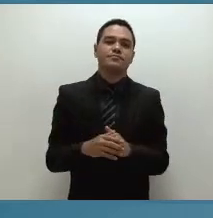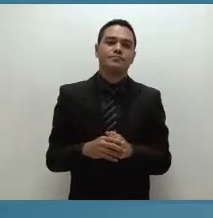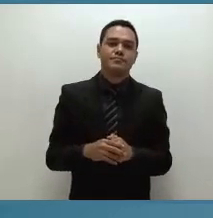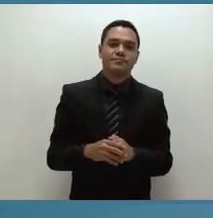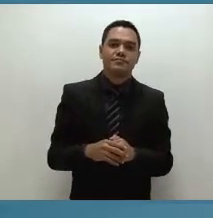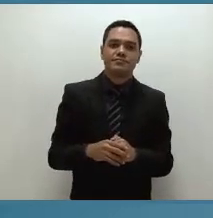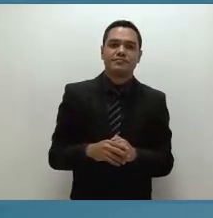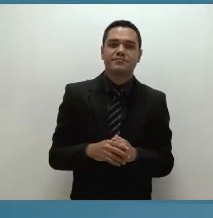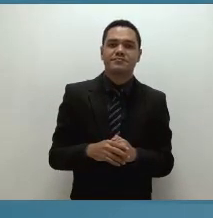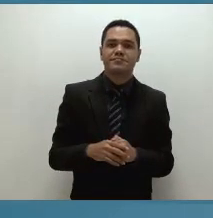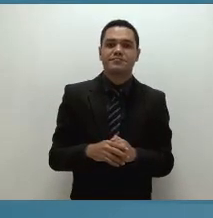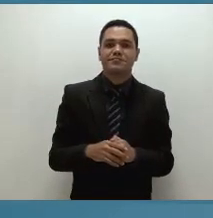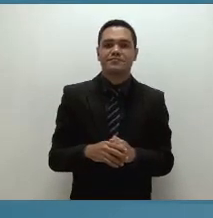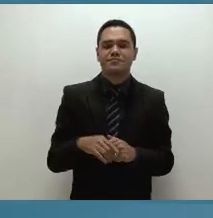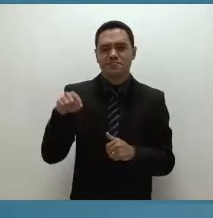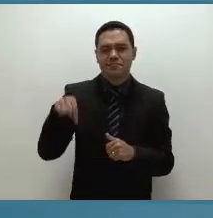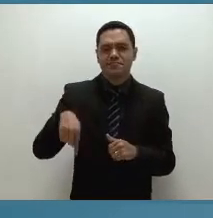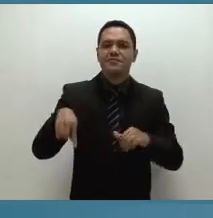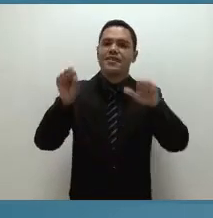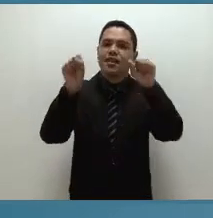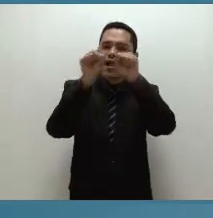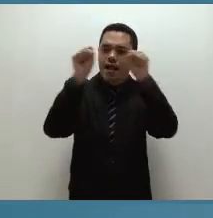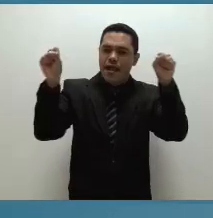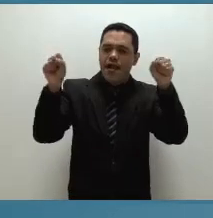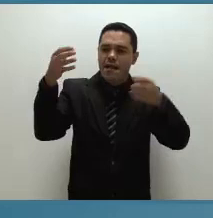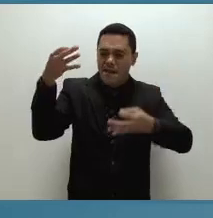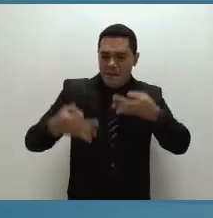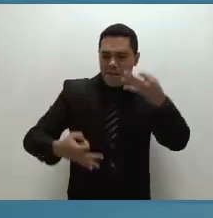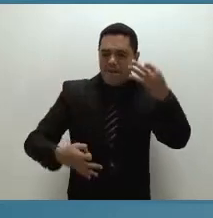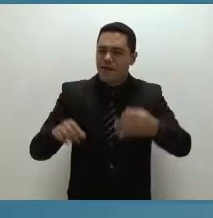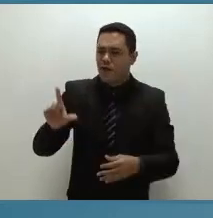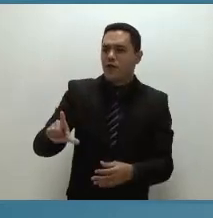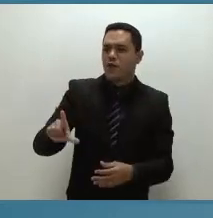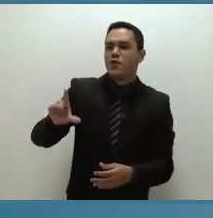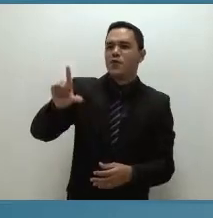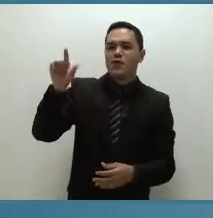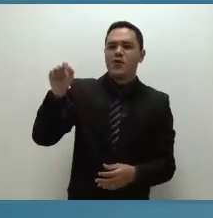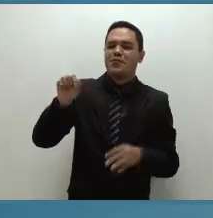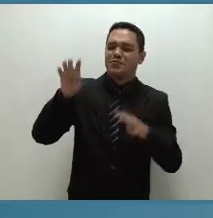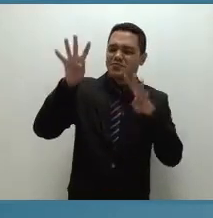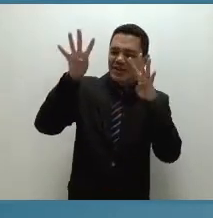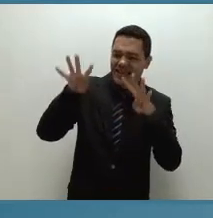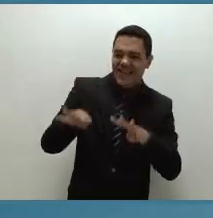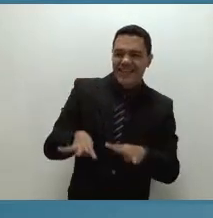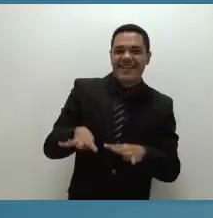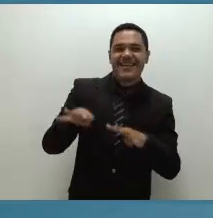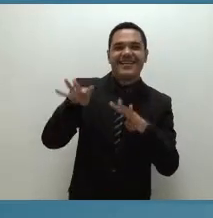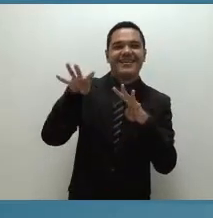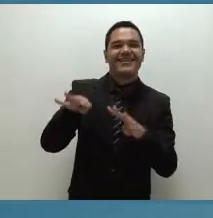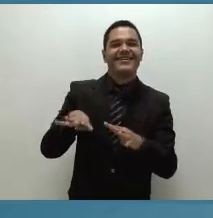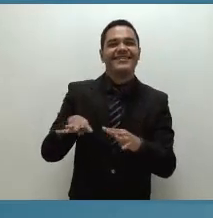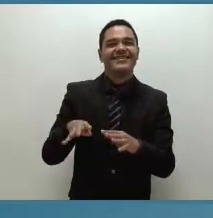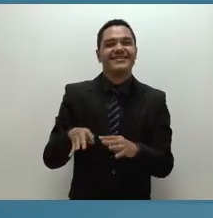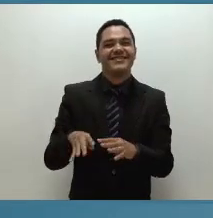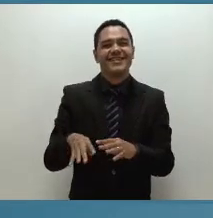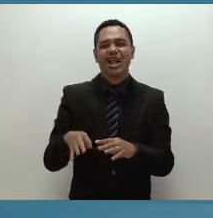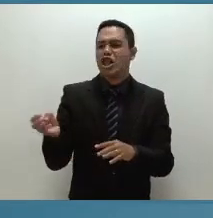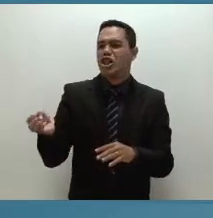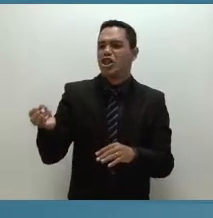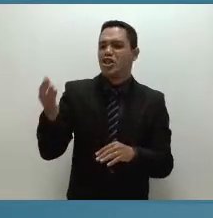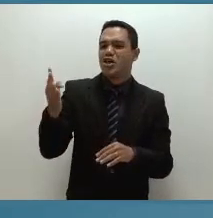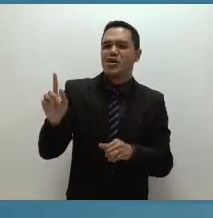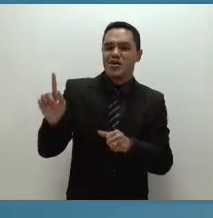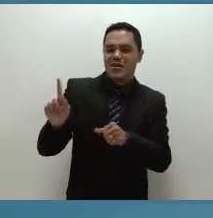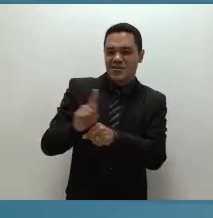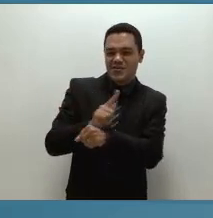este plenário elegeu por aclamação os novos dirigentes do